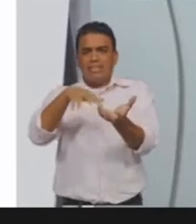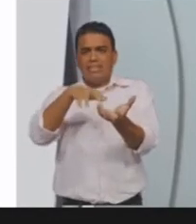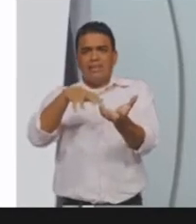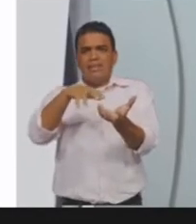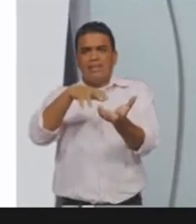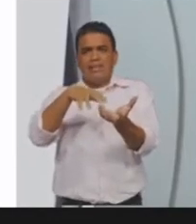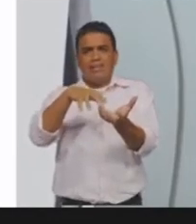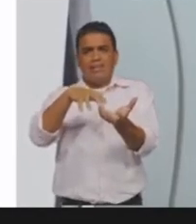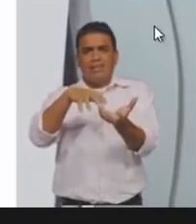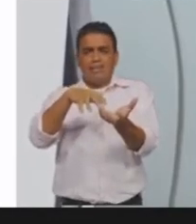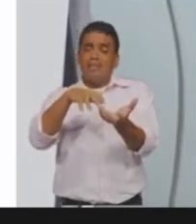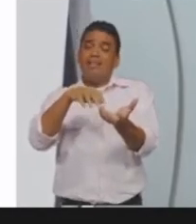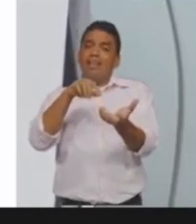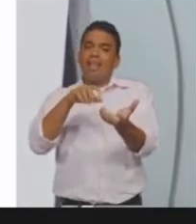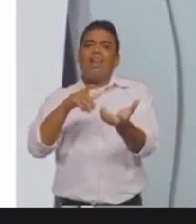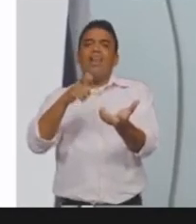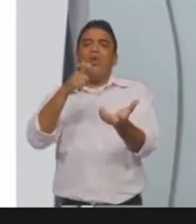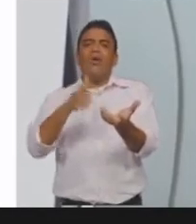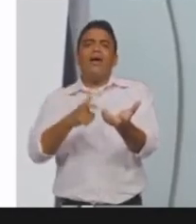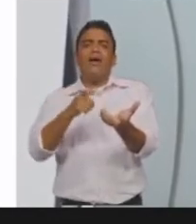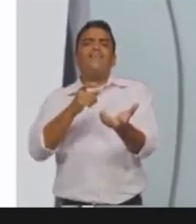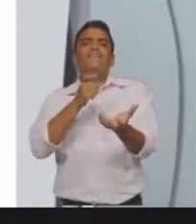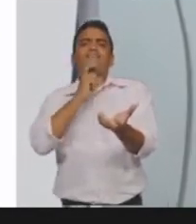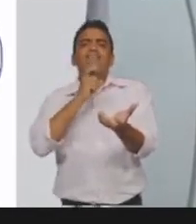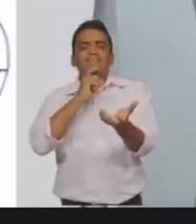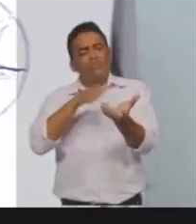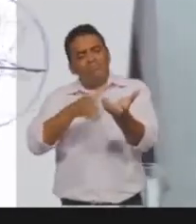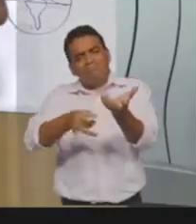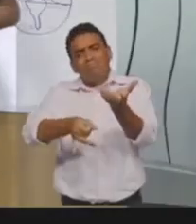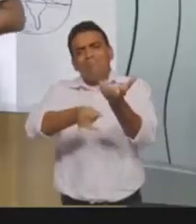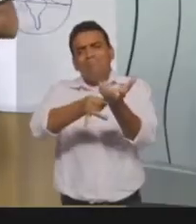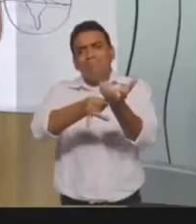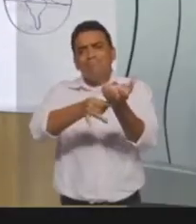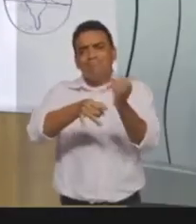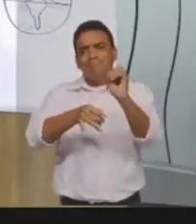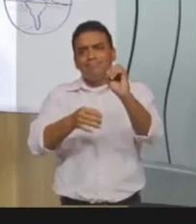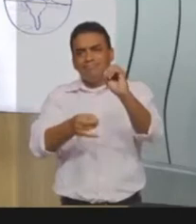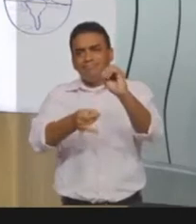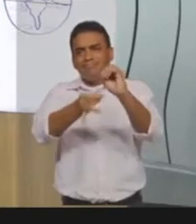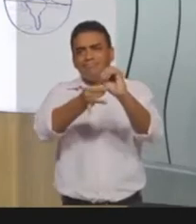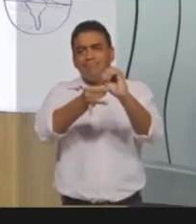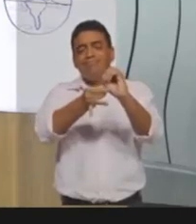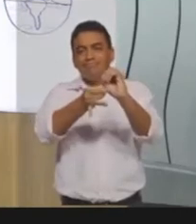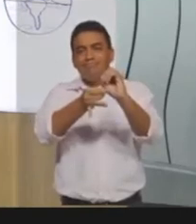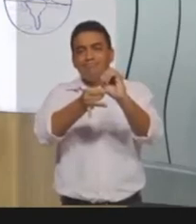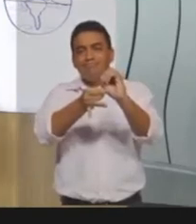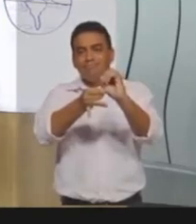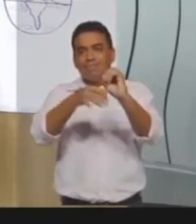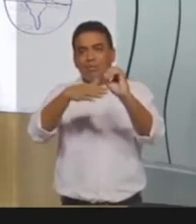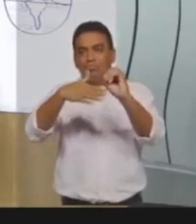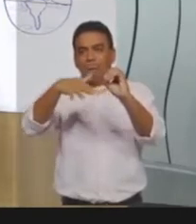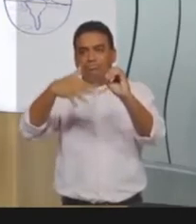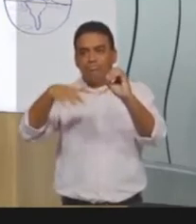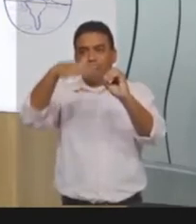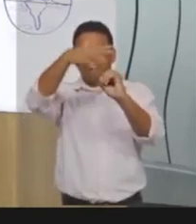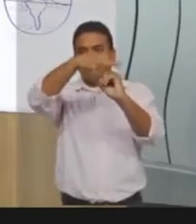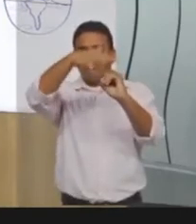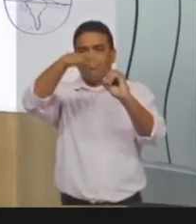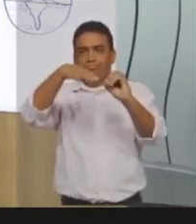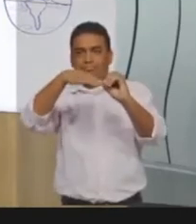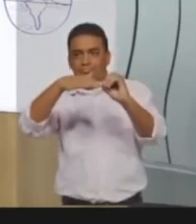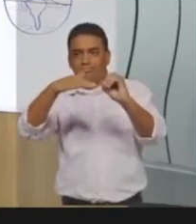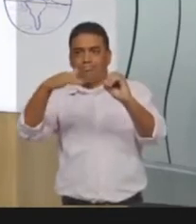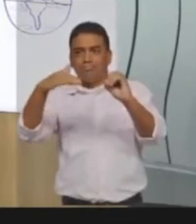vai tornar aquela região mais fria. Essa é a ideia, então, de correntes oceânicas.